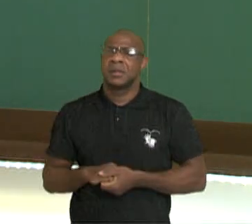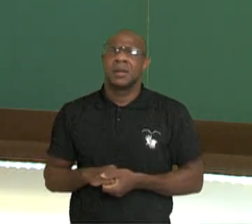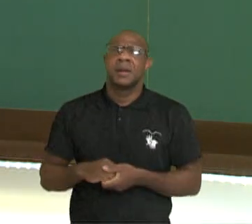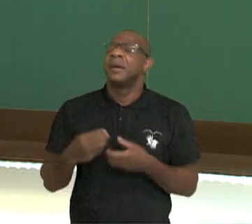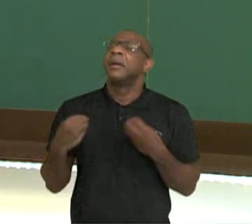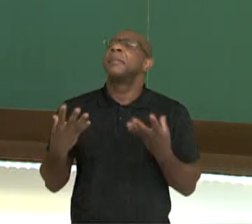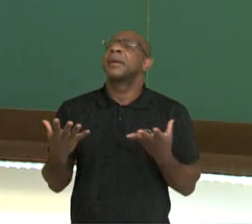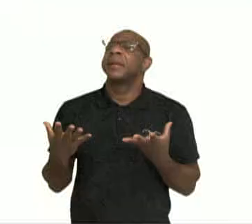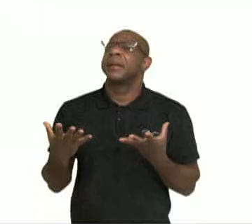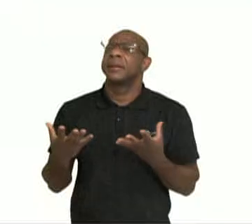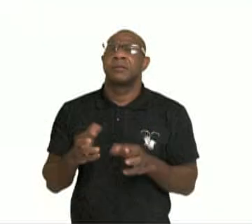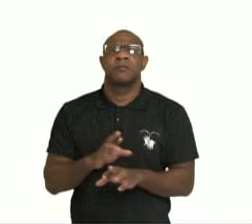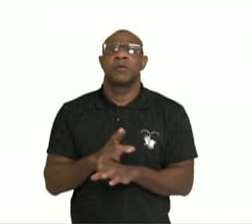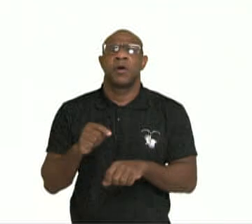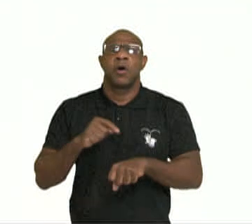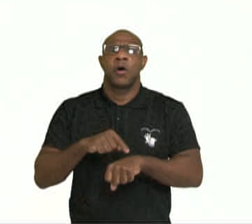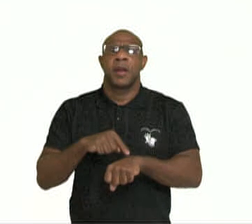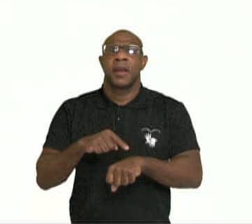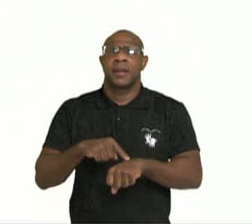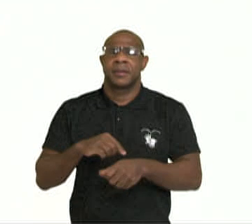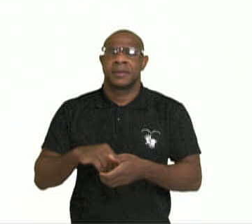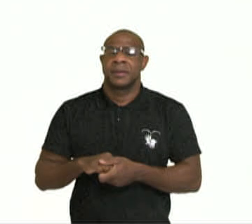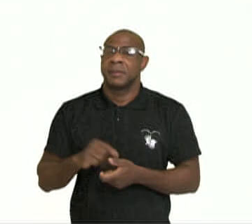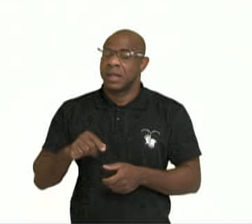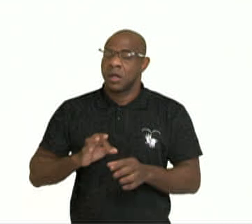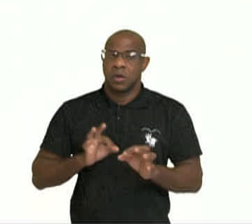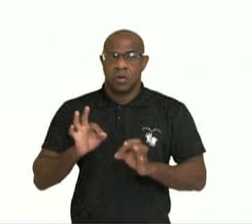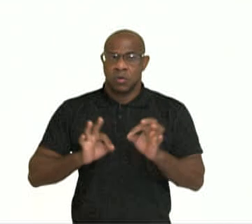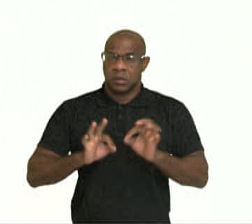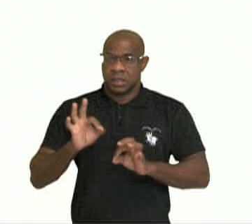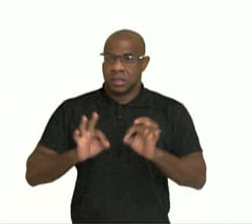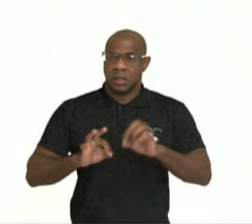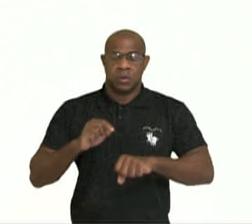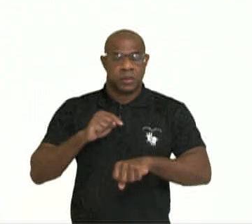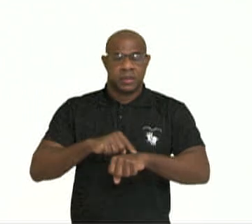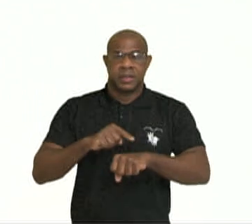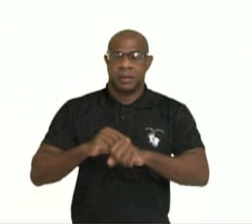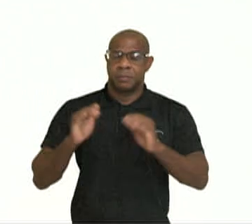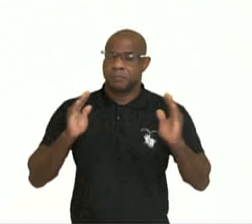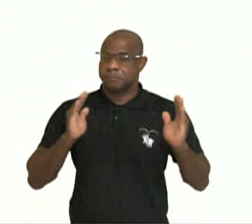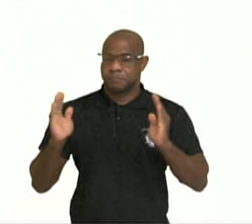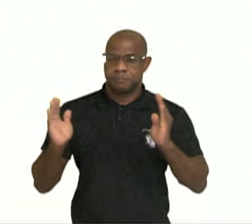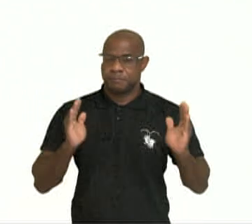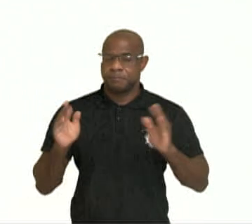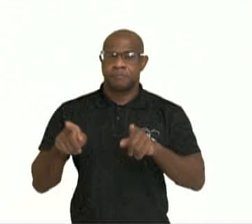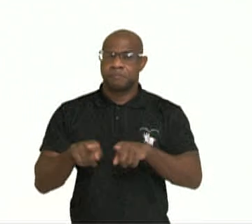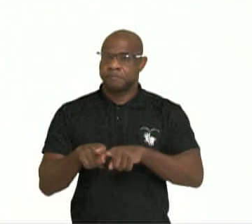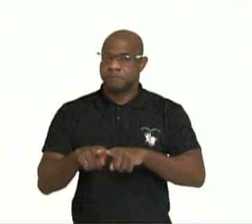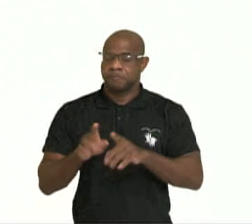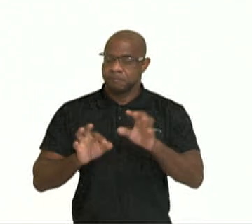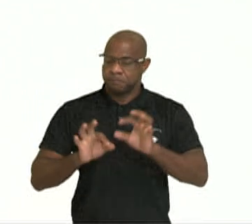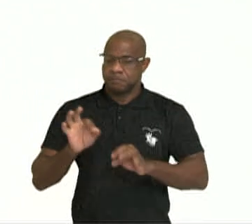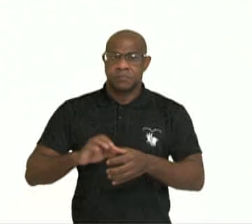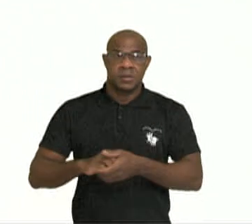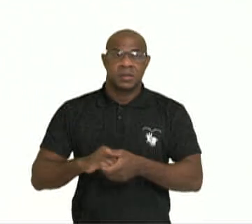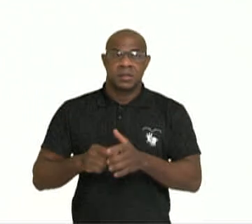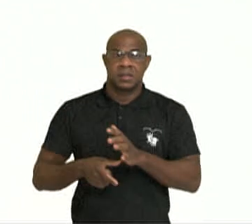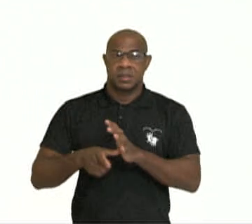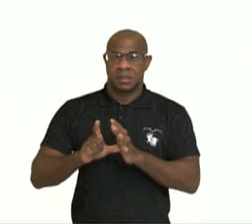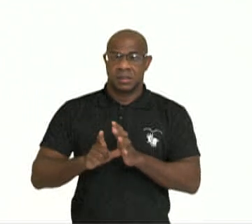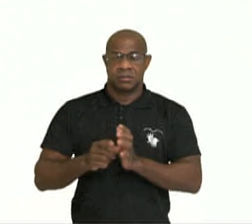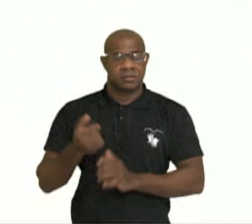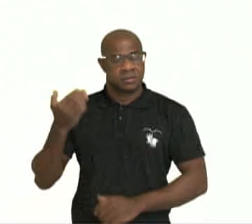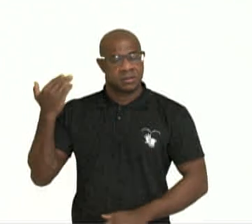Para que servem os fusos? Para organizar o tempo alrededor do mundo. Anteriormente, as